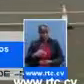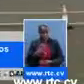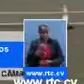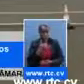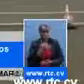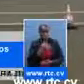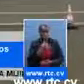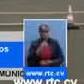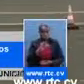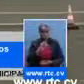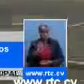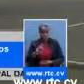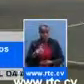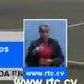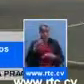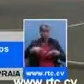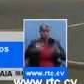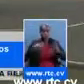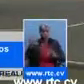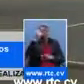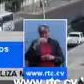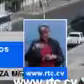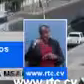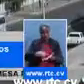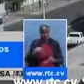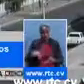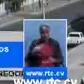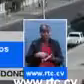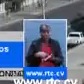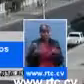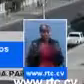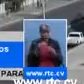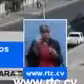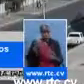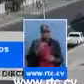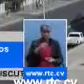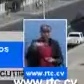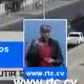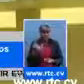permitindo ao governo liquidar este financiamento contraído agora junto do bpn europa